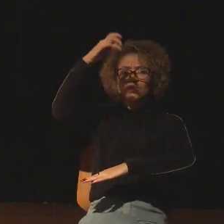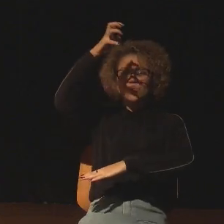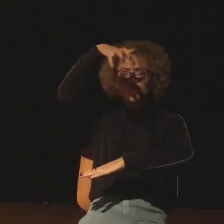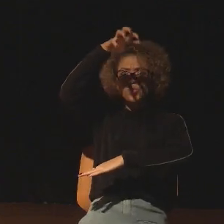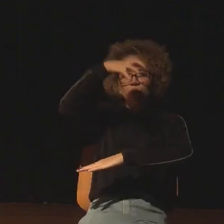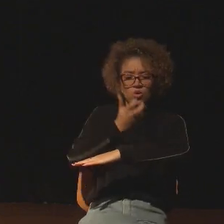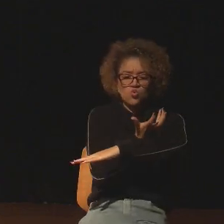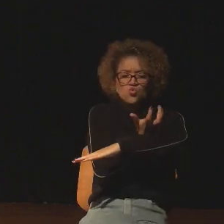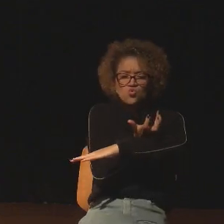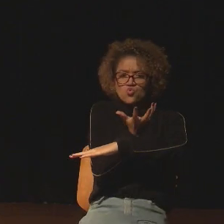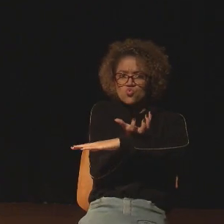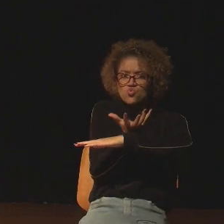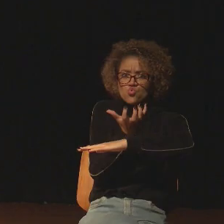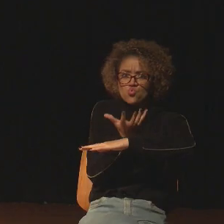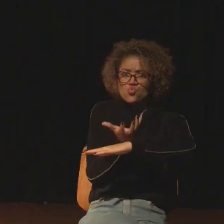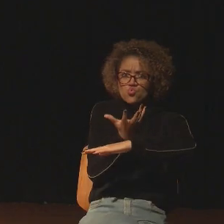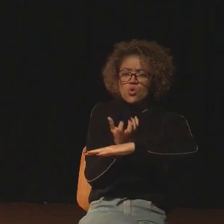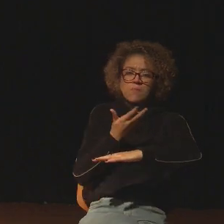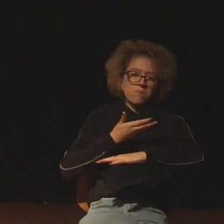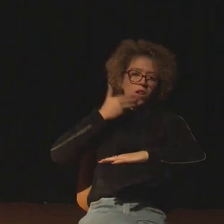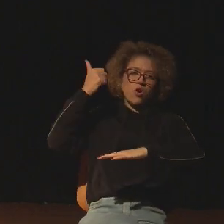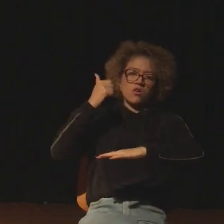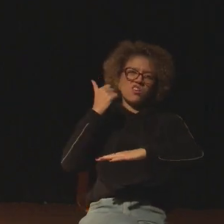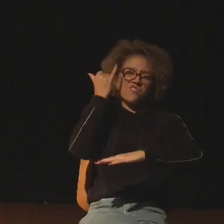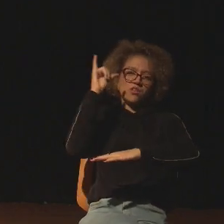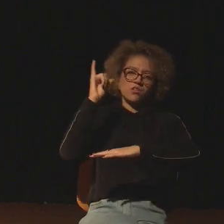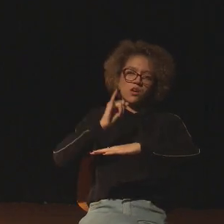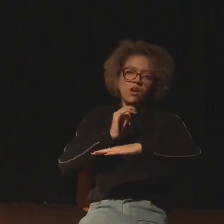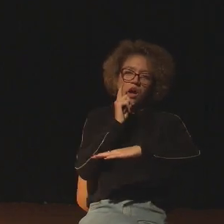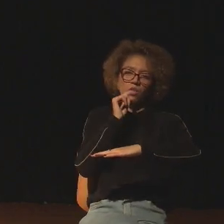também de paisagem mesmo.